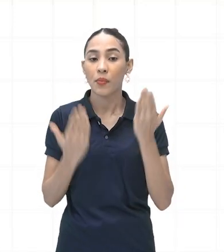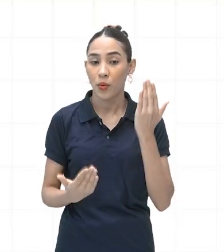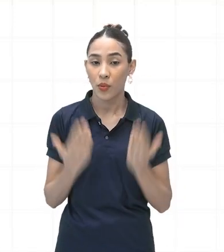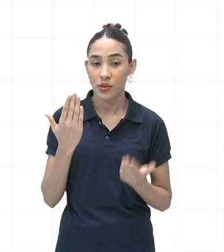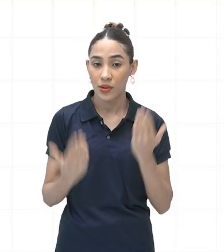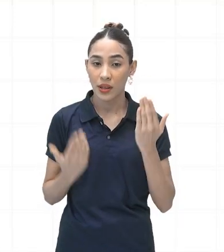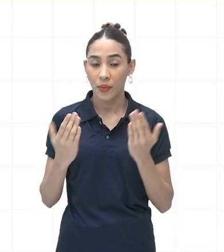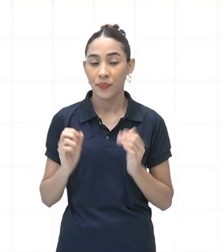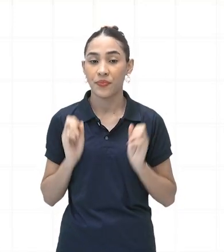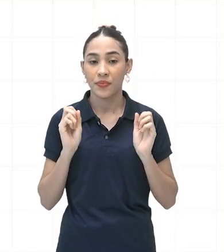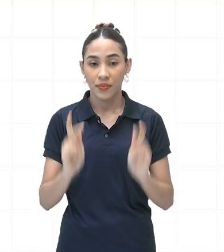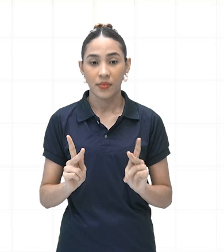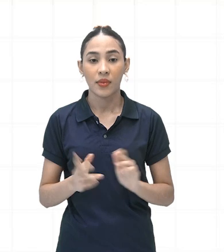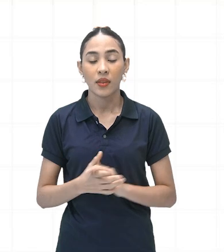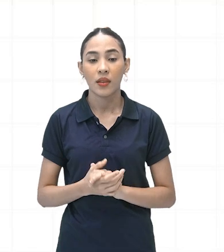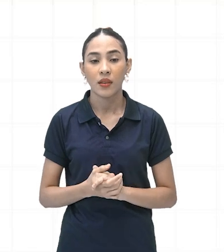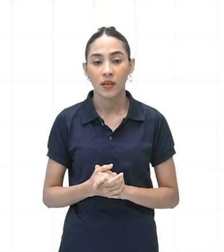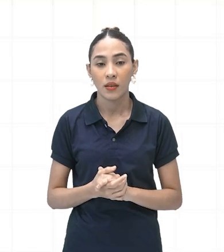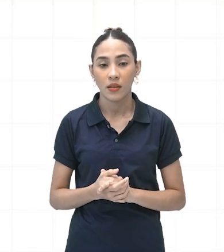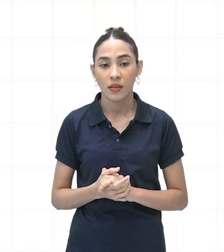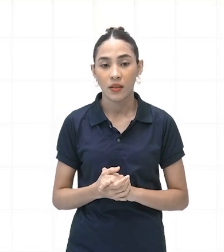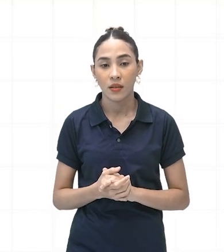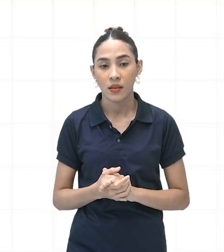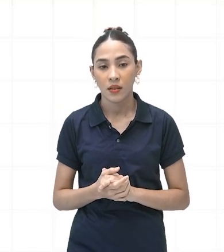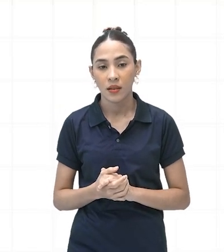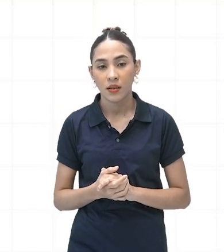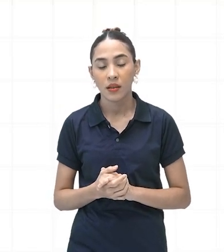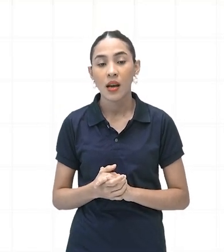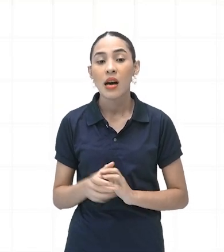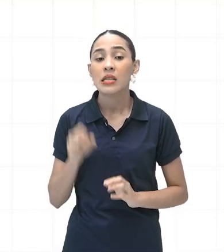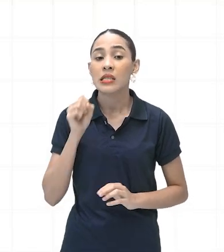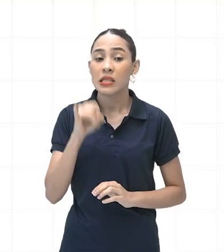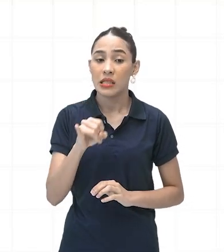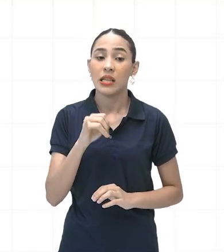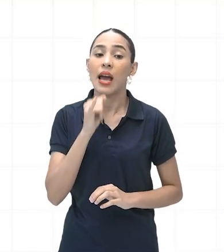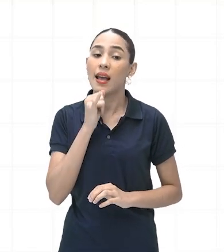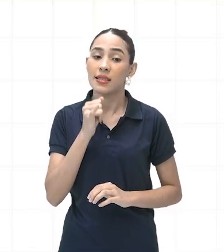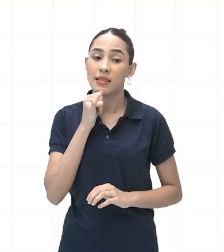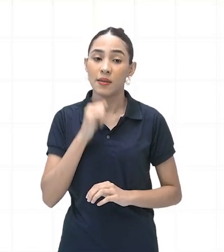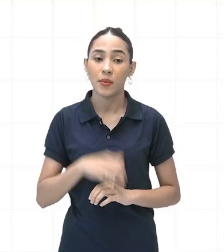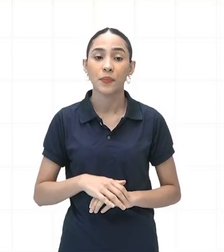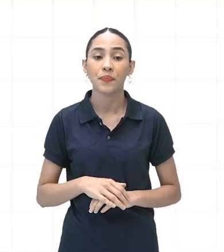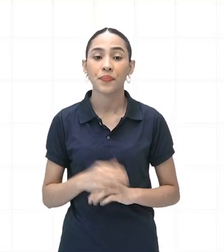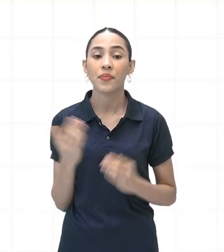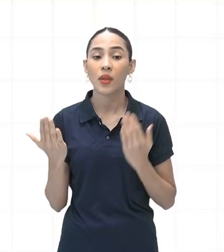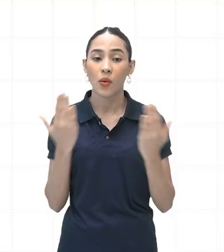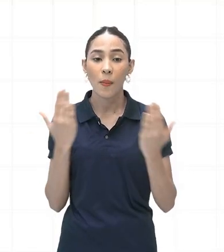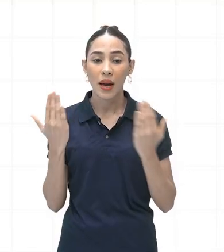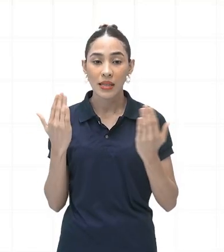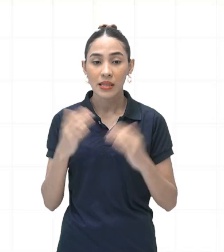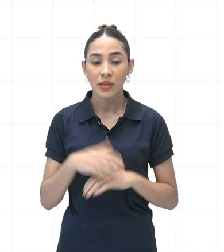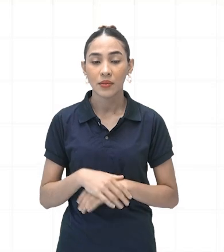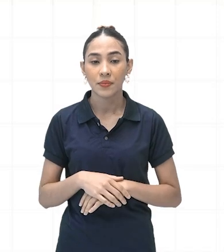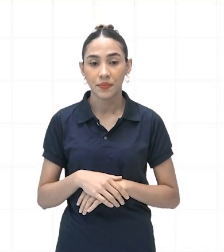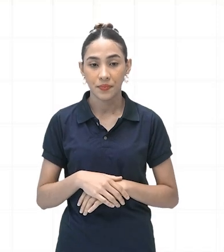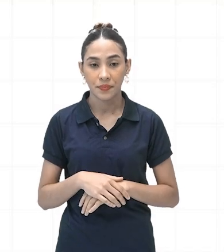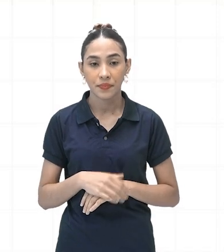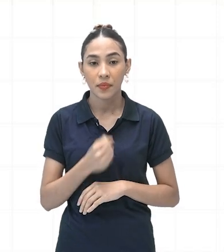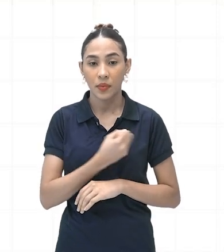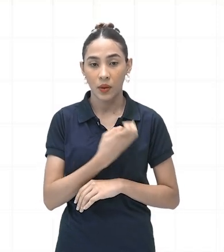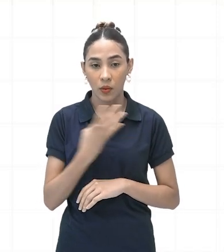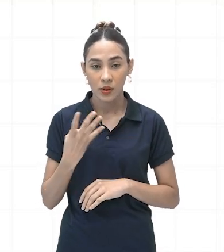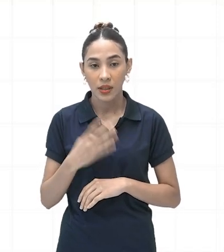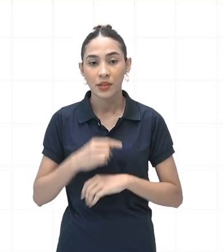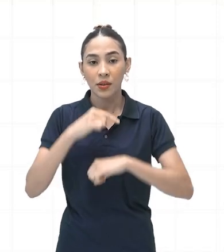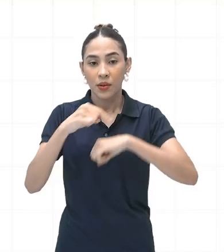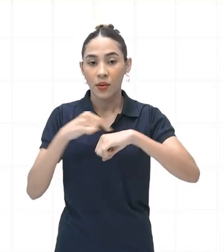proporcionais, certo? Se eu fizer agora vamos fazer a comparação entre a